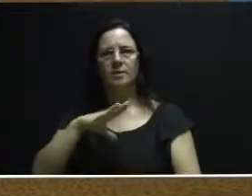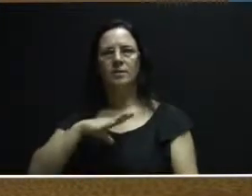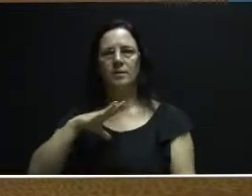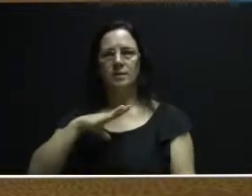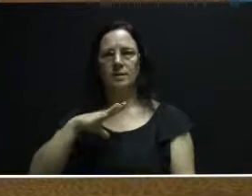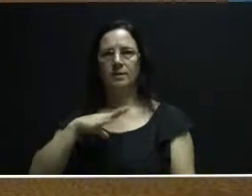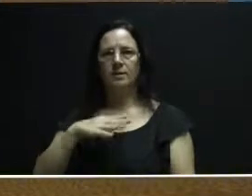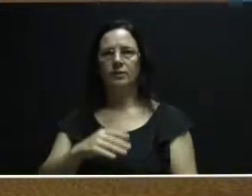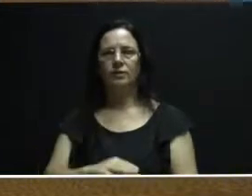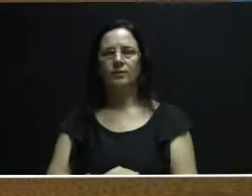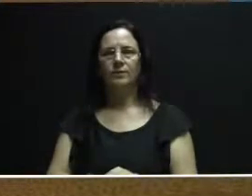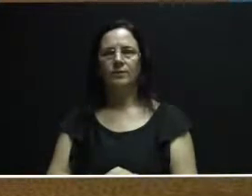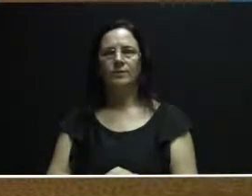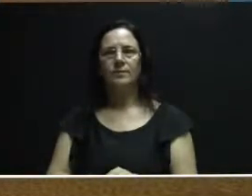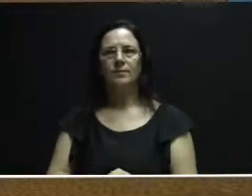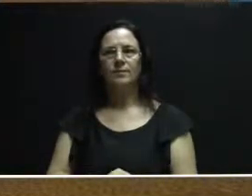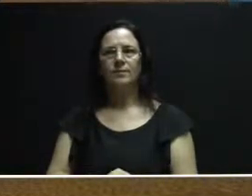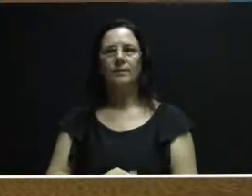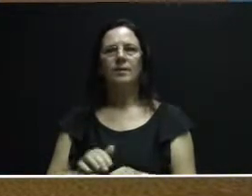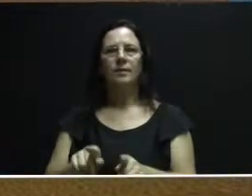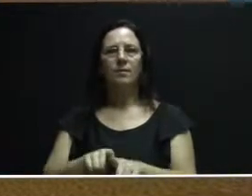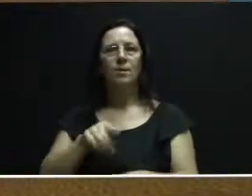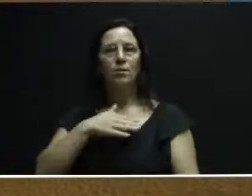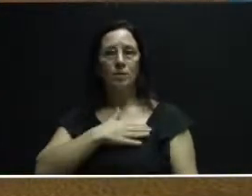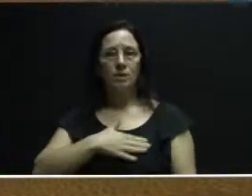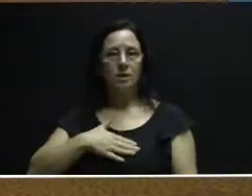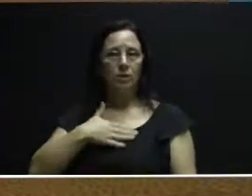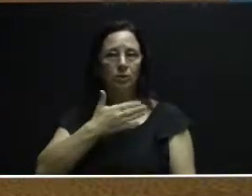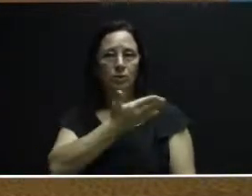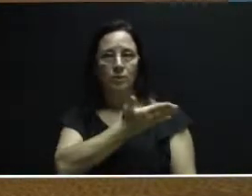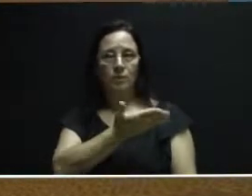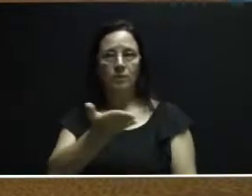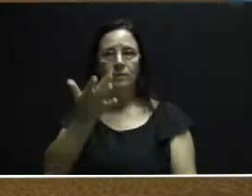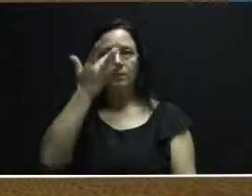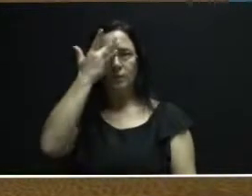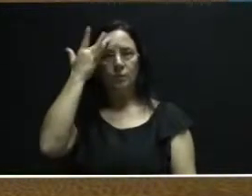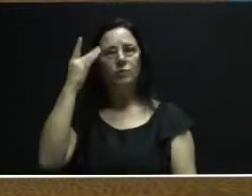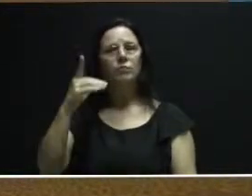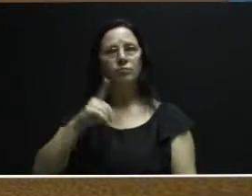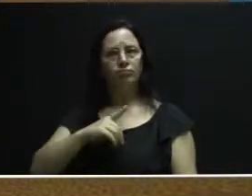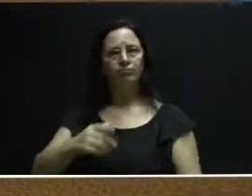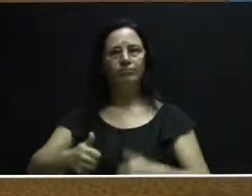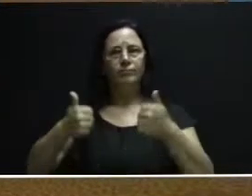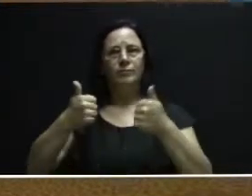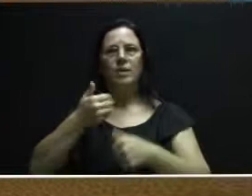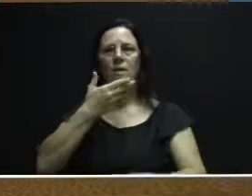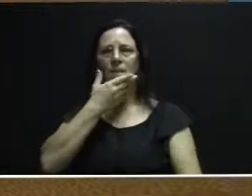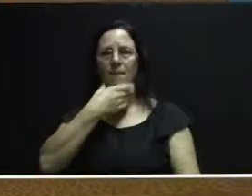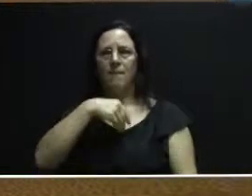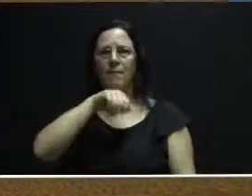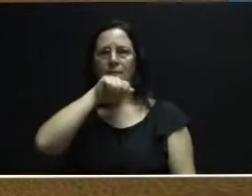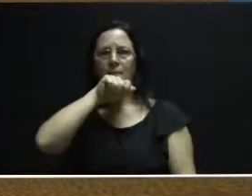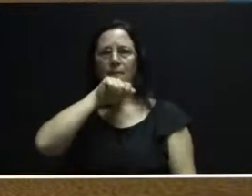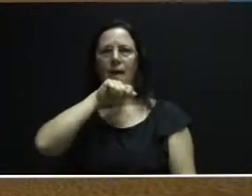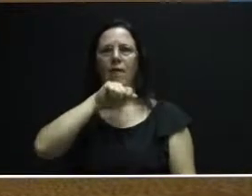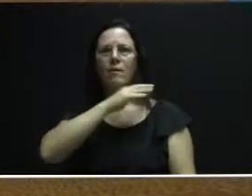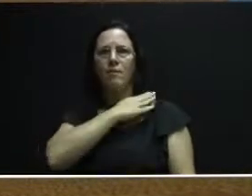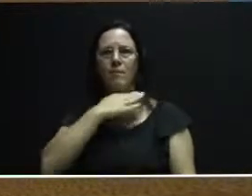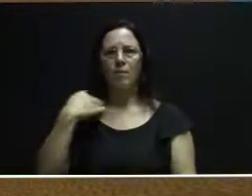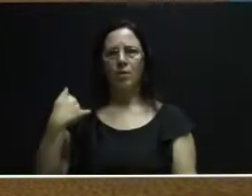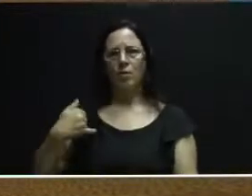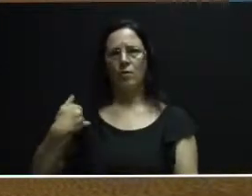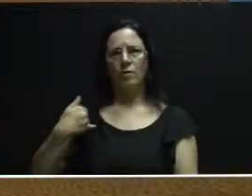tive esse privilégio, gostaria que todas as pessoas tivessem esse privilégio. Meu pai faleceu quando eu tinha 7 anos,